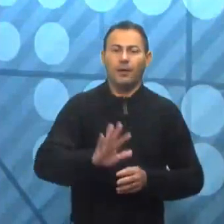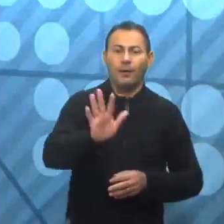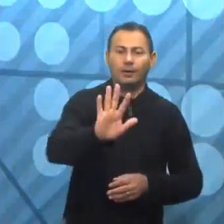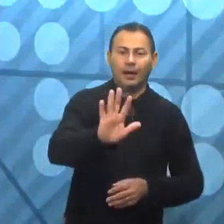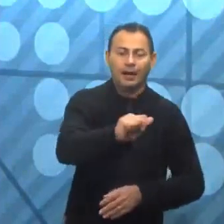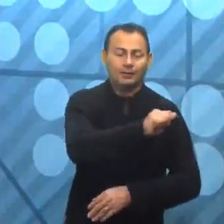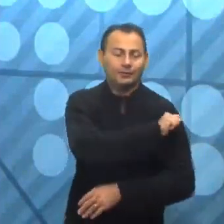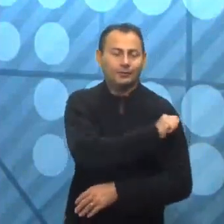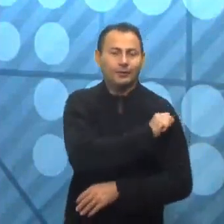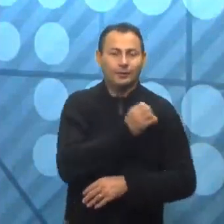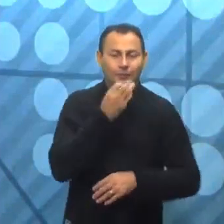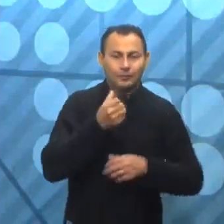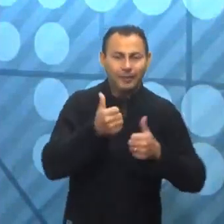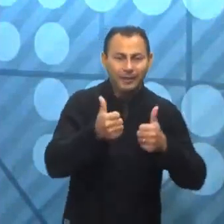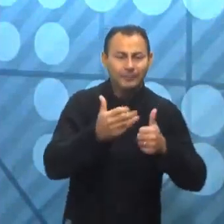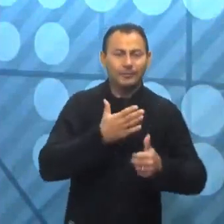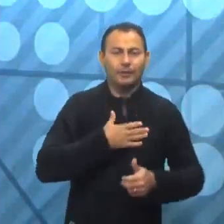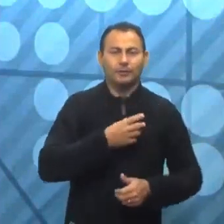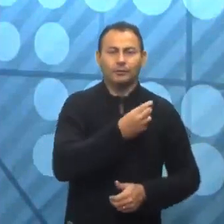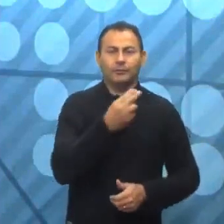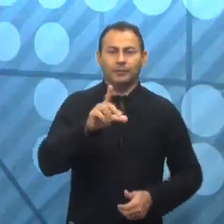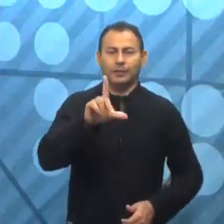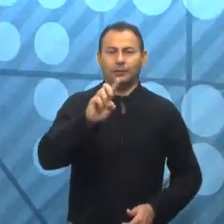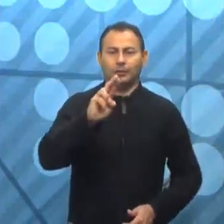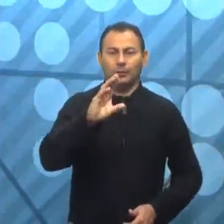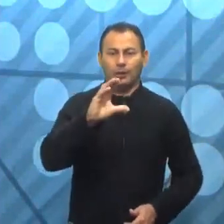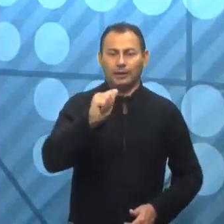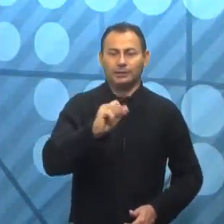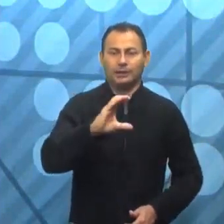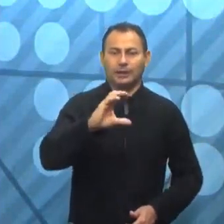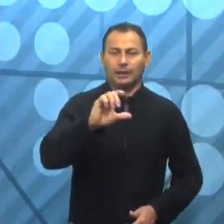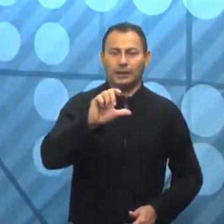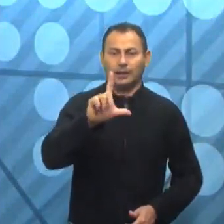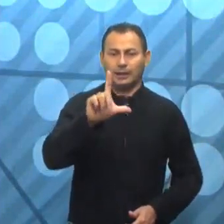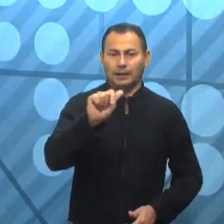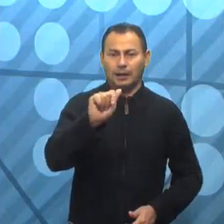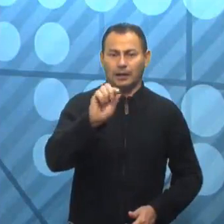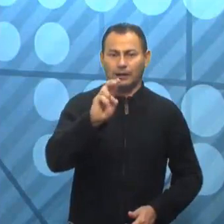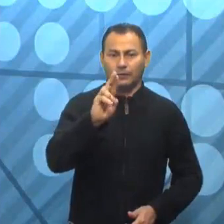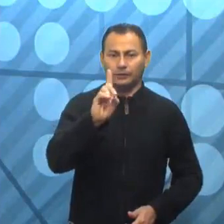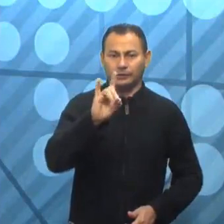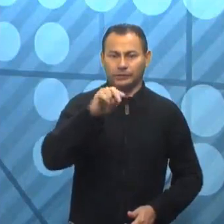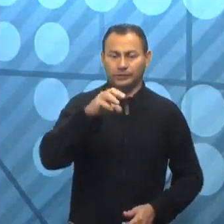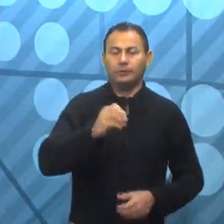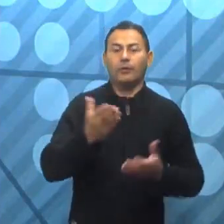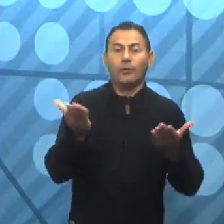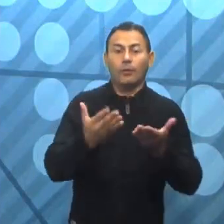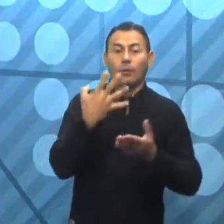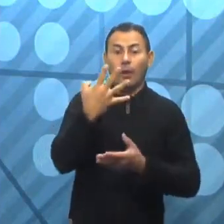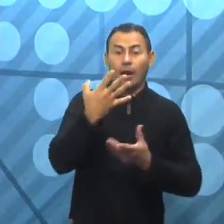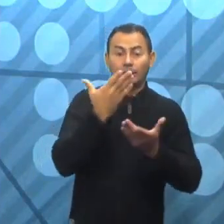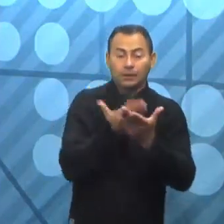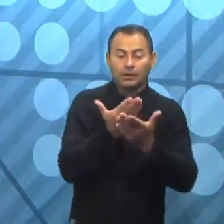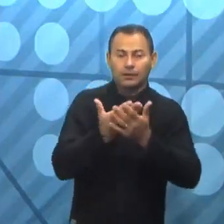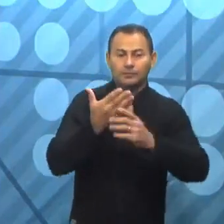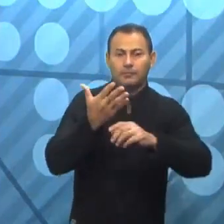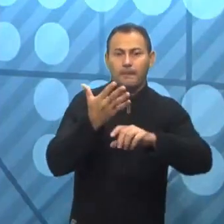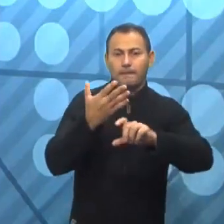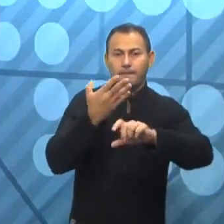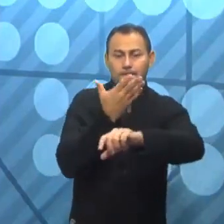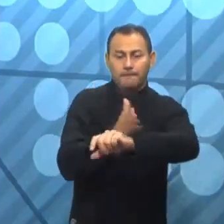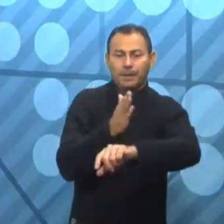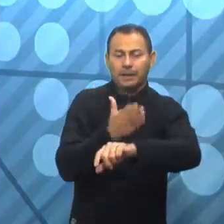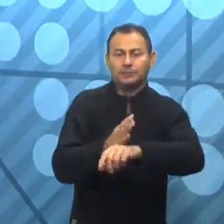Olá, querido aluno, tudo bem? Eu sou o professor Lucas Claudino e estou aqui hoje para a gente fazer a nossa quarta aula prática da disciplina de